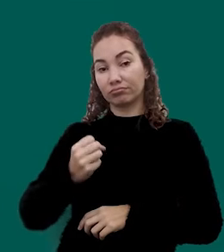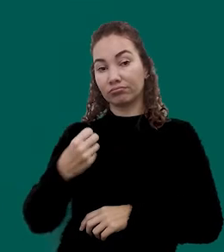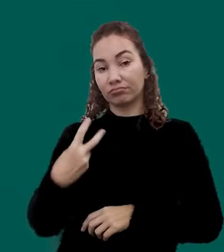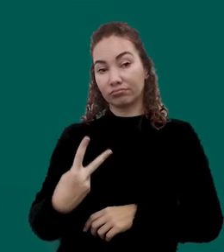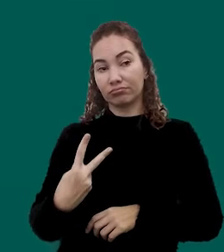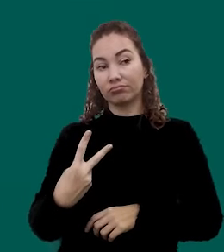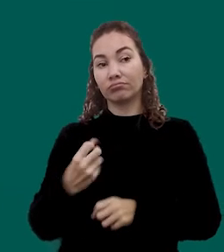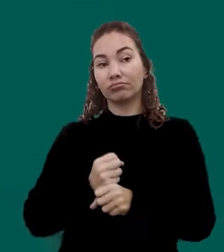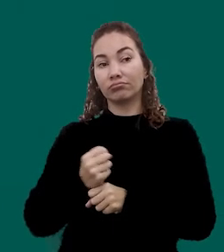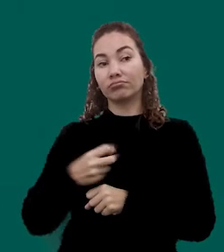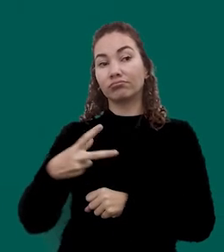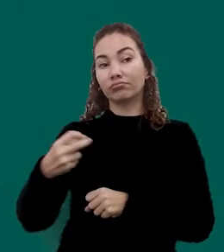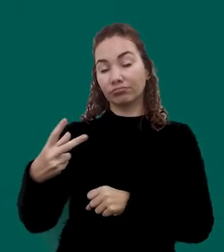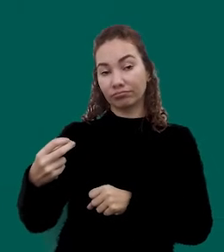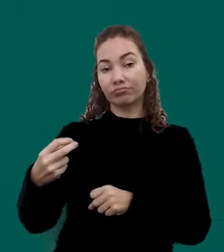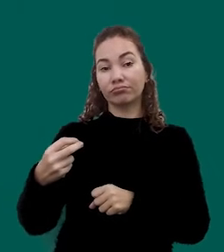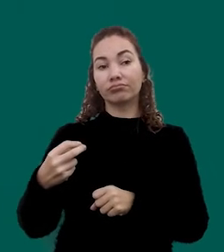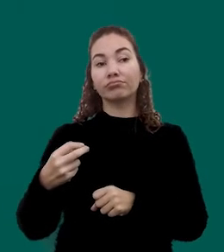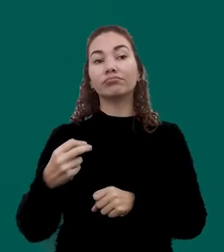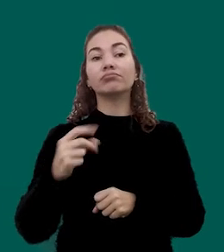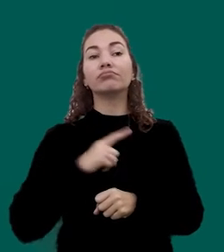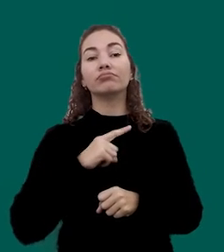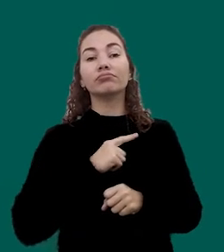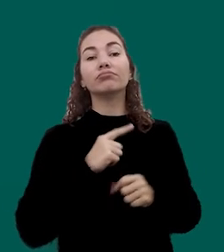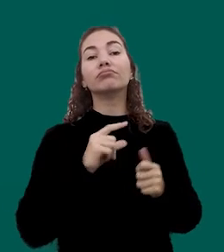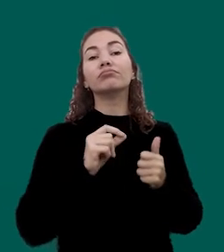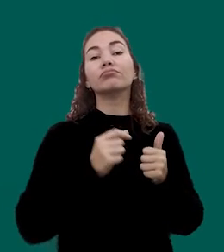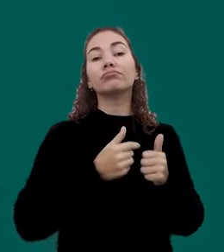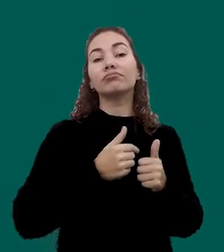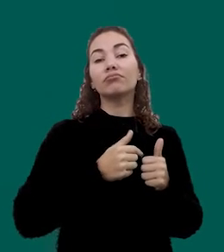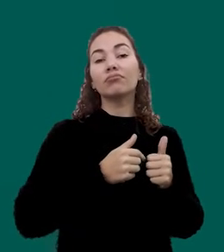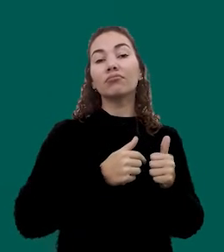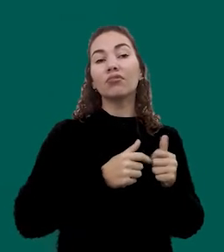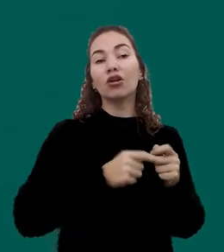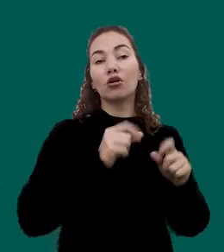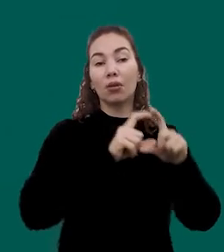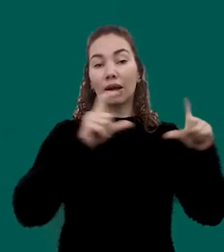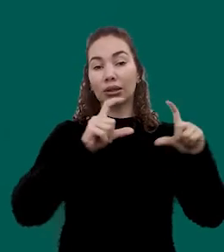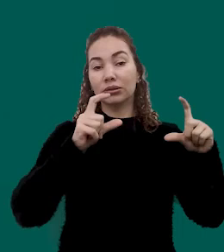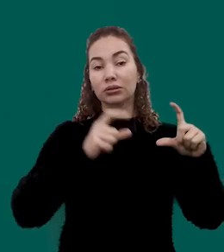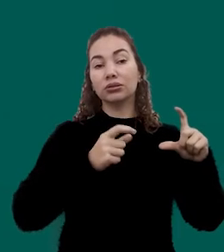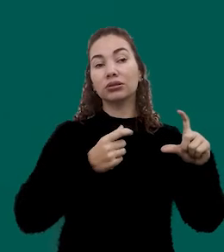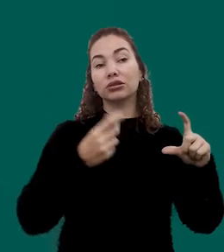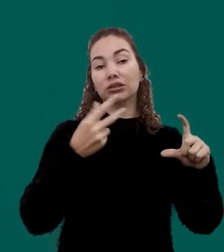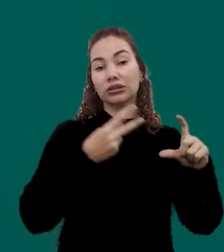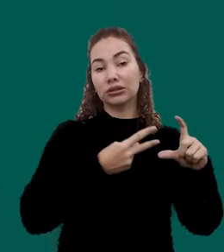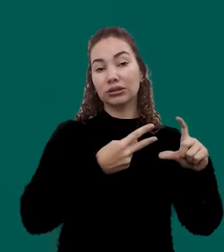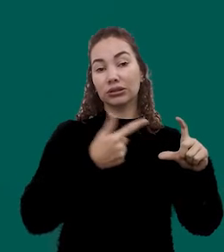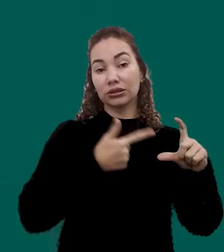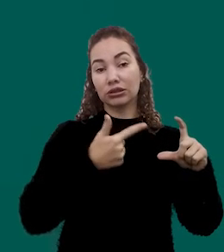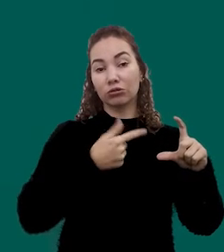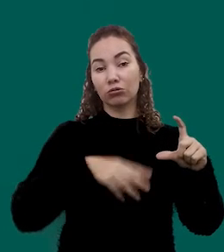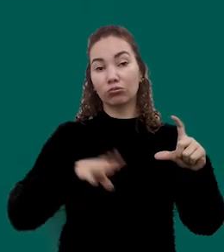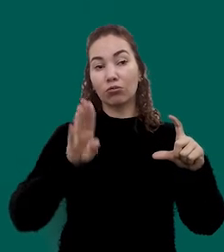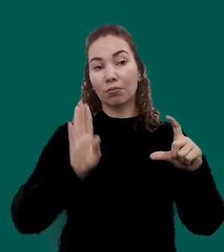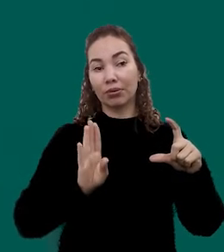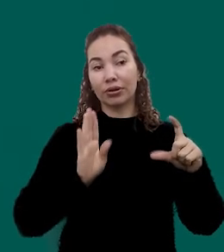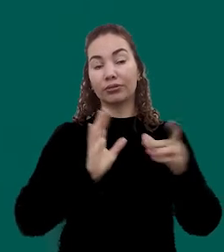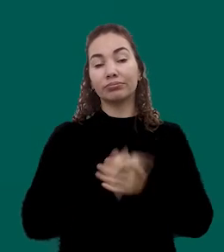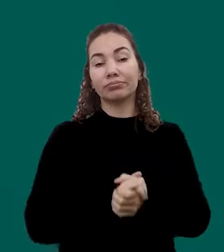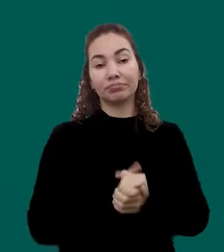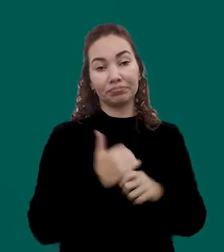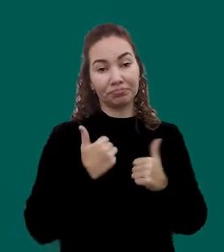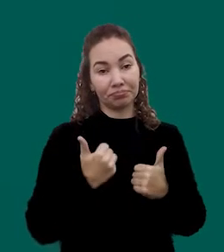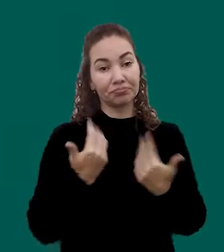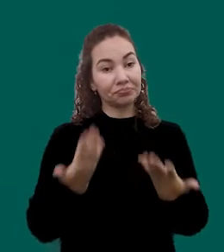13.982, lá de 2020, no seu parágrafo 2º B do artigo 2º,